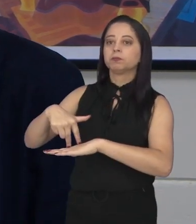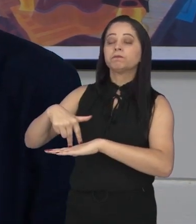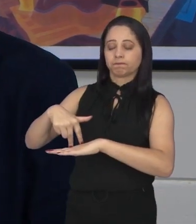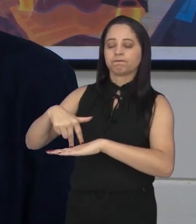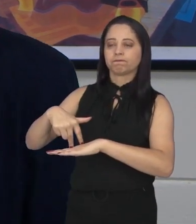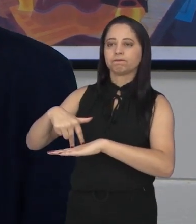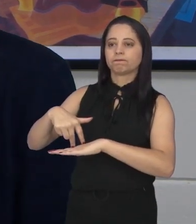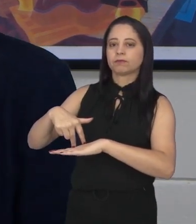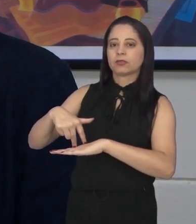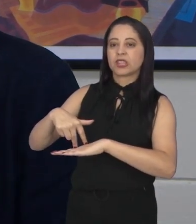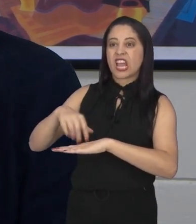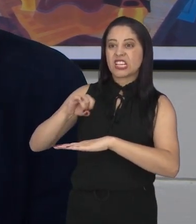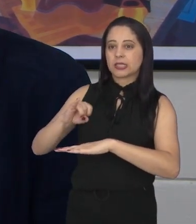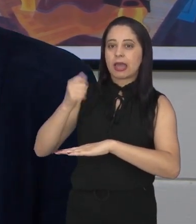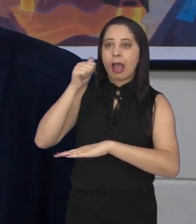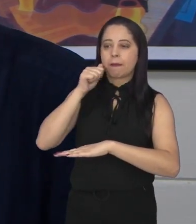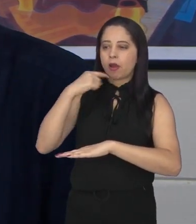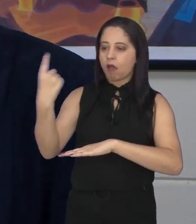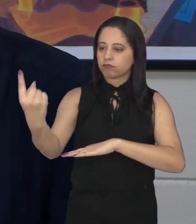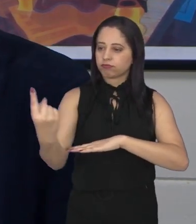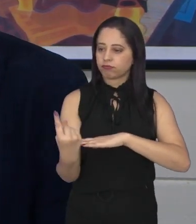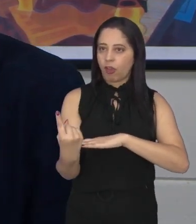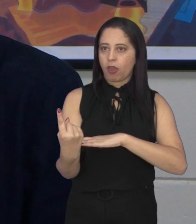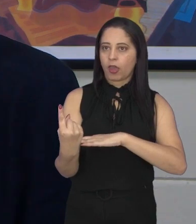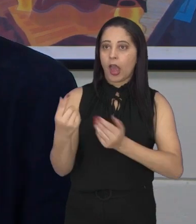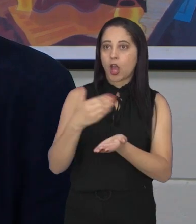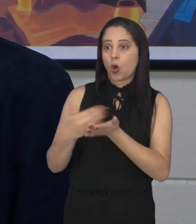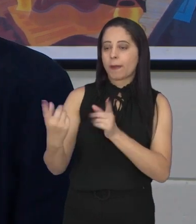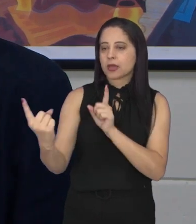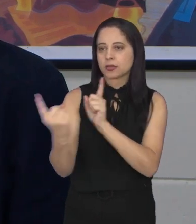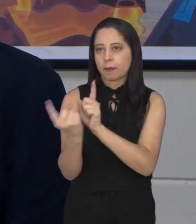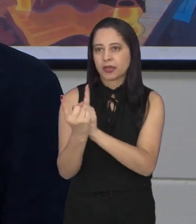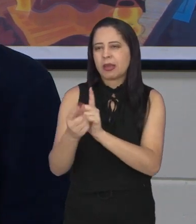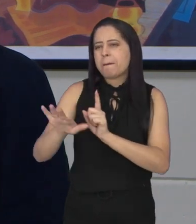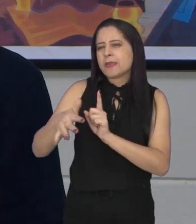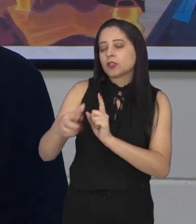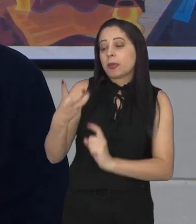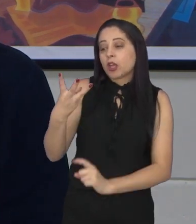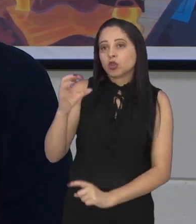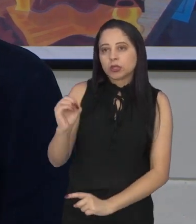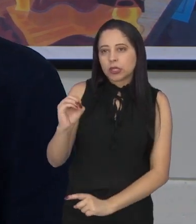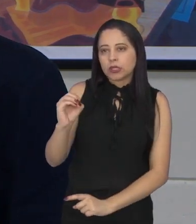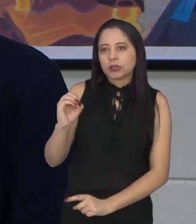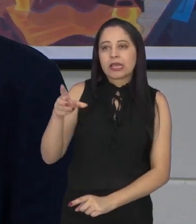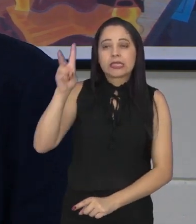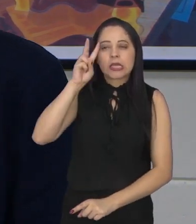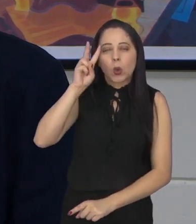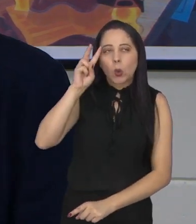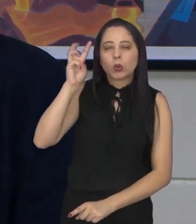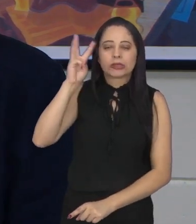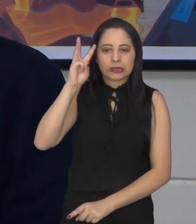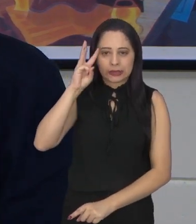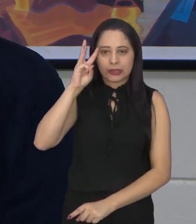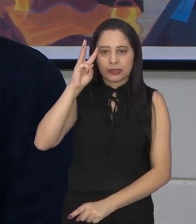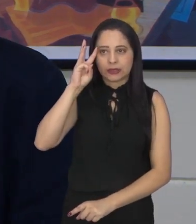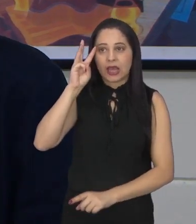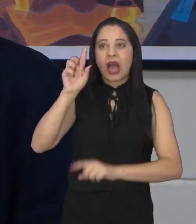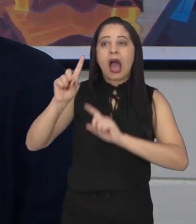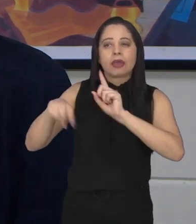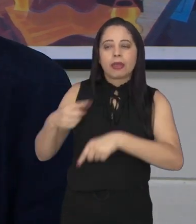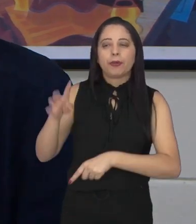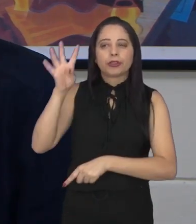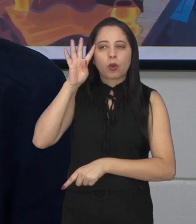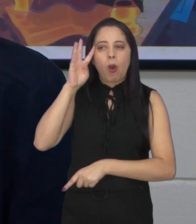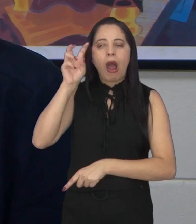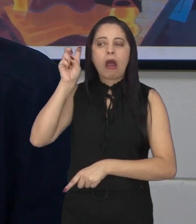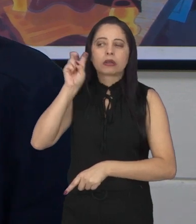chega. Tá? O maior número de atendimento, em torno de 30 atendimentos, ocorre na segunda e na terça. E esses números vão diminuindo